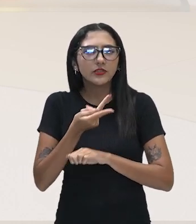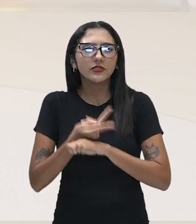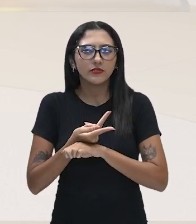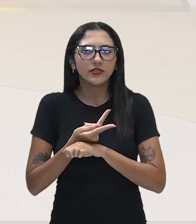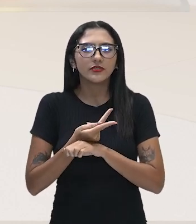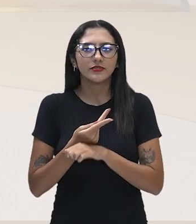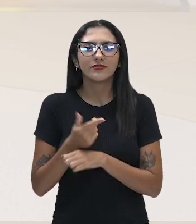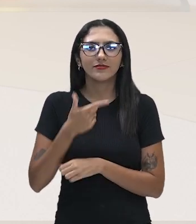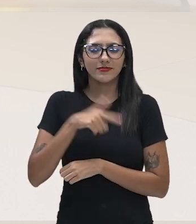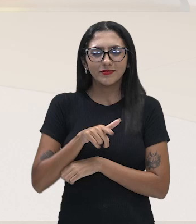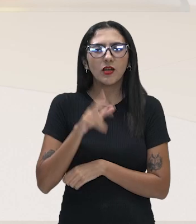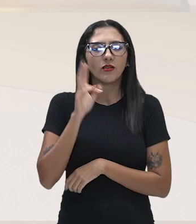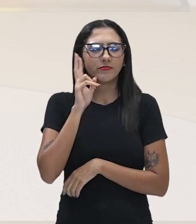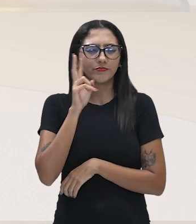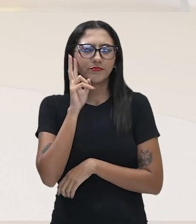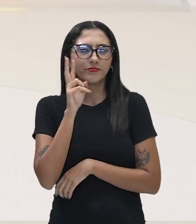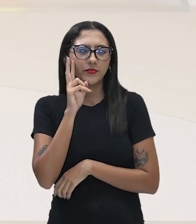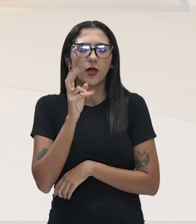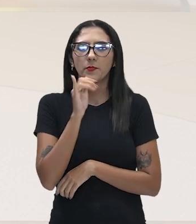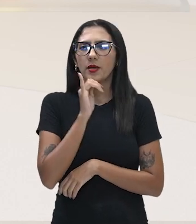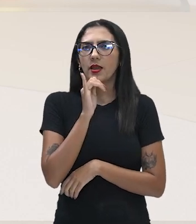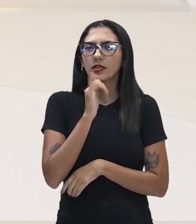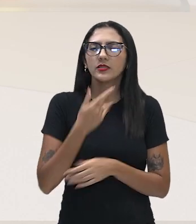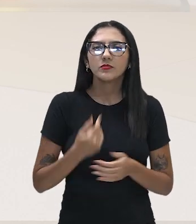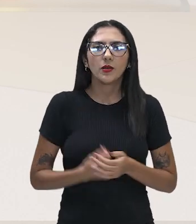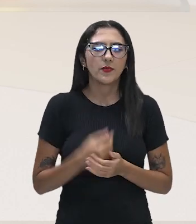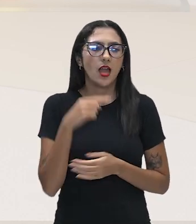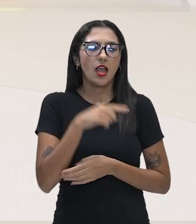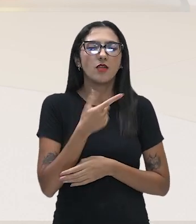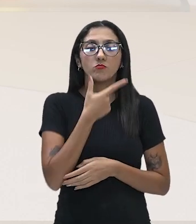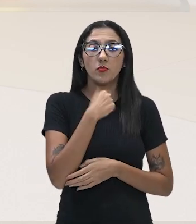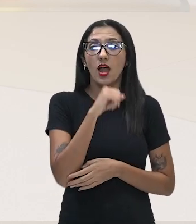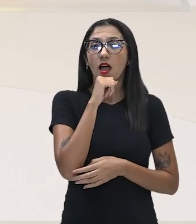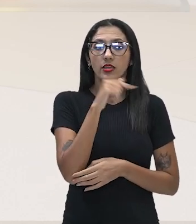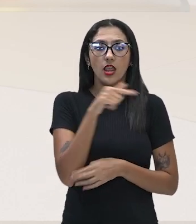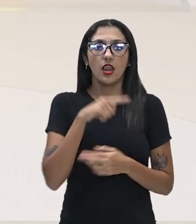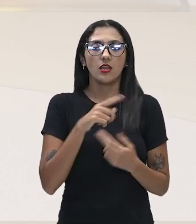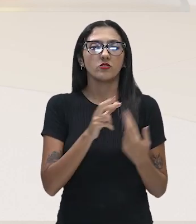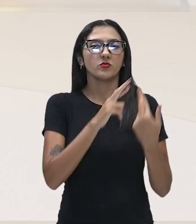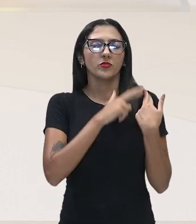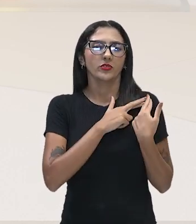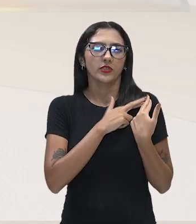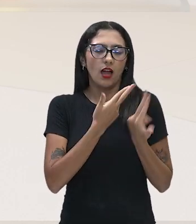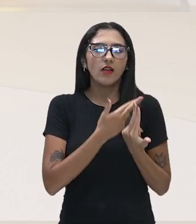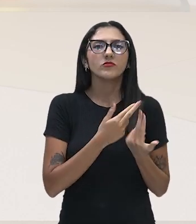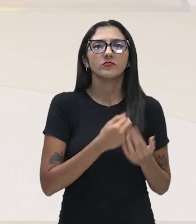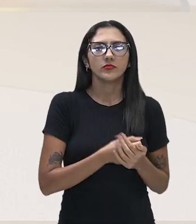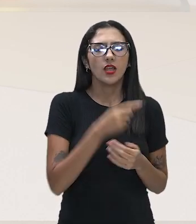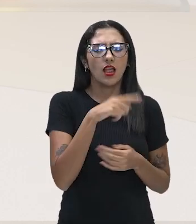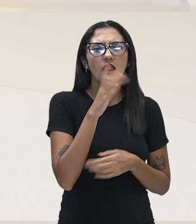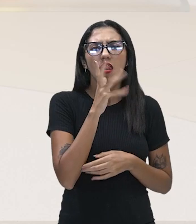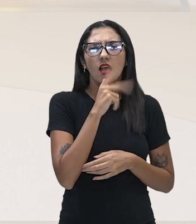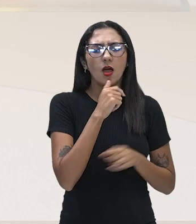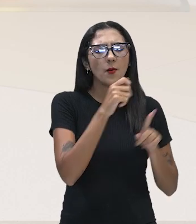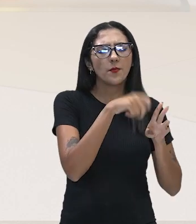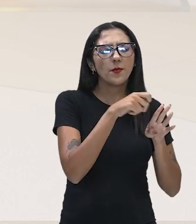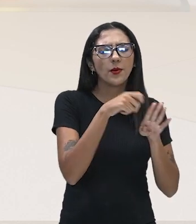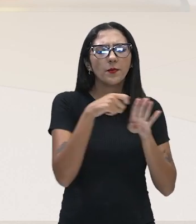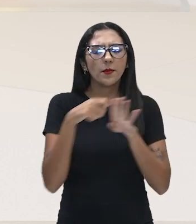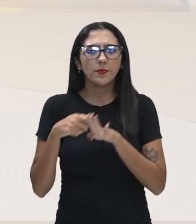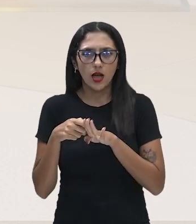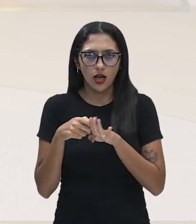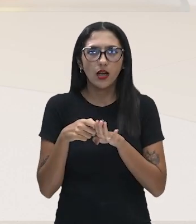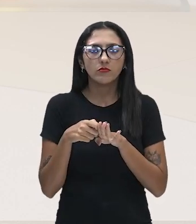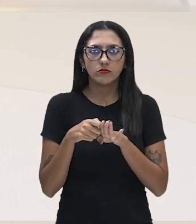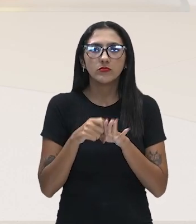seu veículo. Imagina que foi o seu pai que fez o financiamento, e aí, quando ele quitou, ele pede para sair